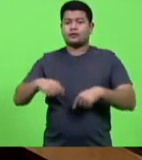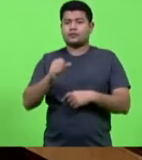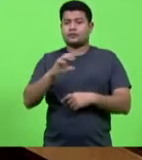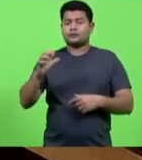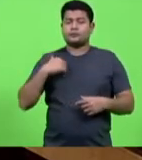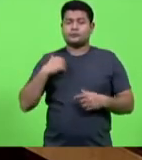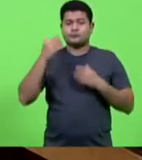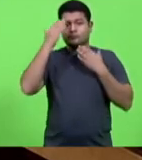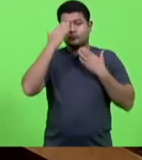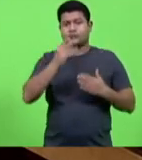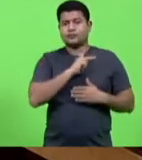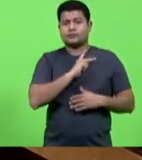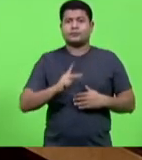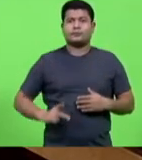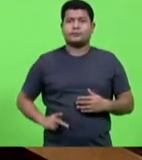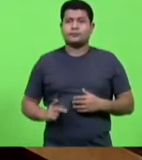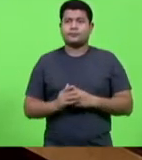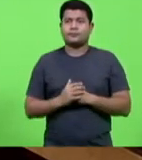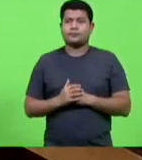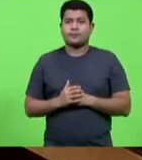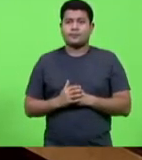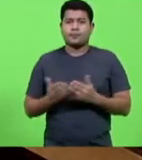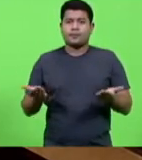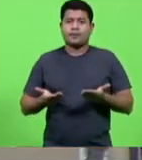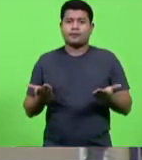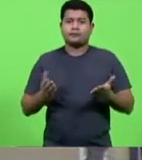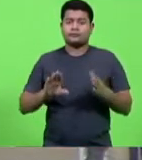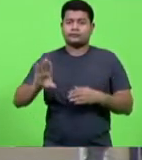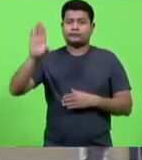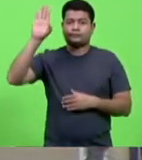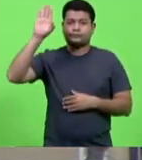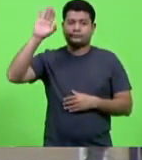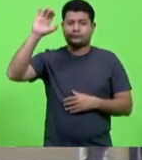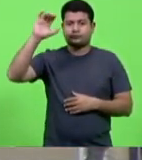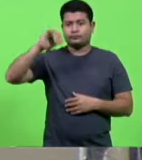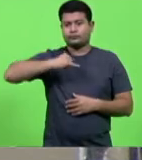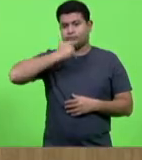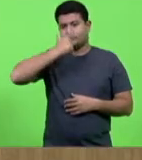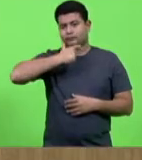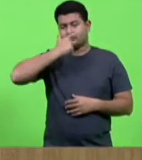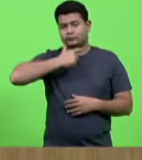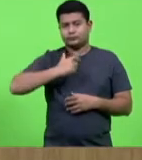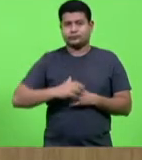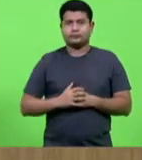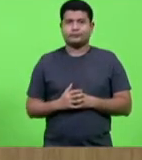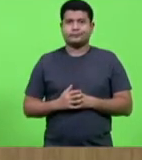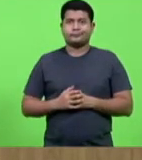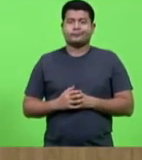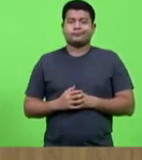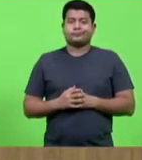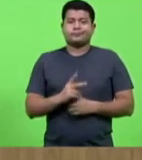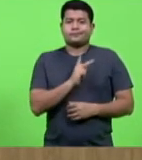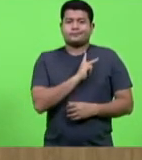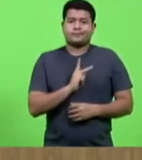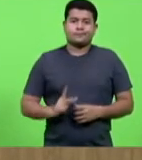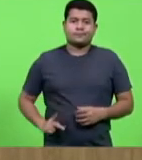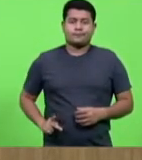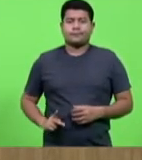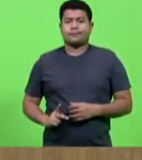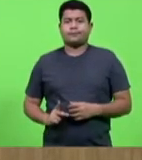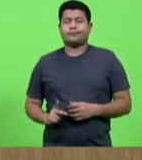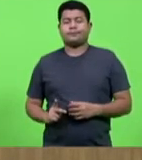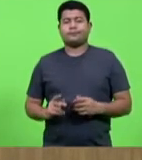senhor presidente. Muito obrigado. Agora sim, com a palavra, o deputado Jerry Comper. Senhor presidente, na